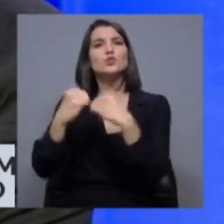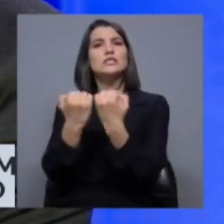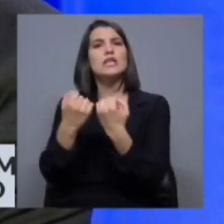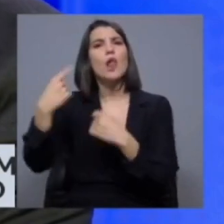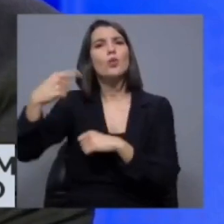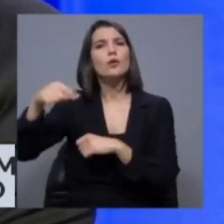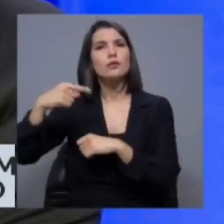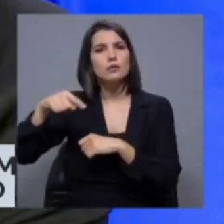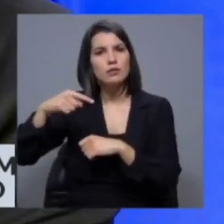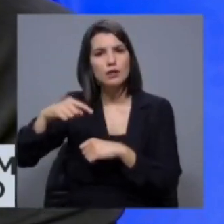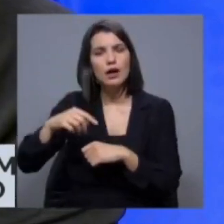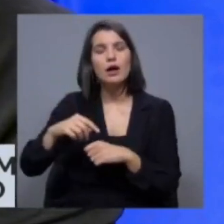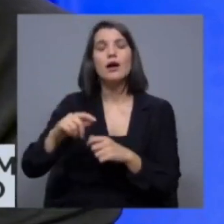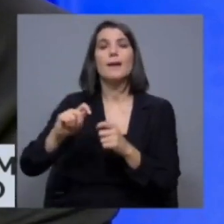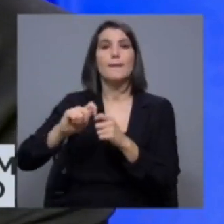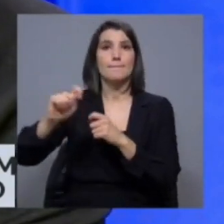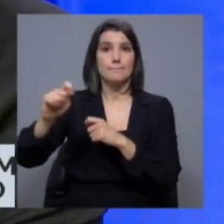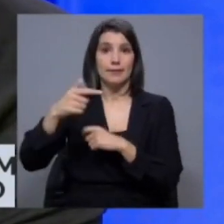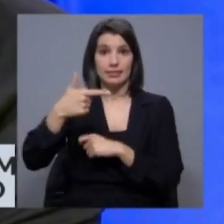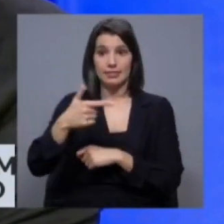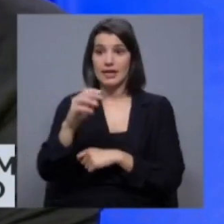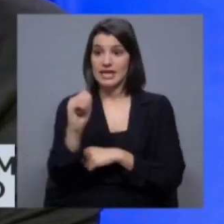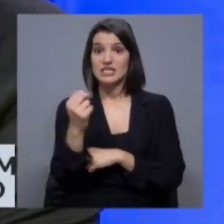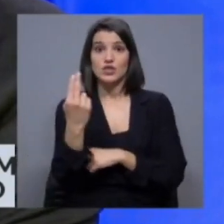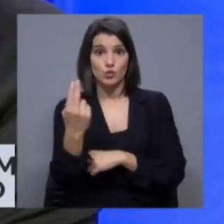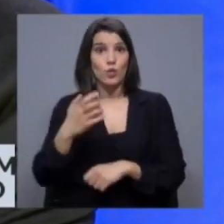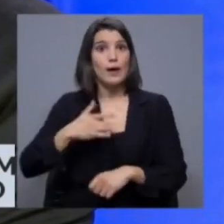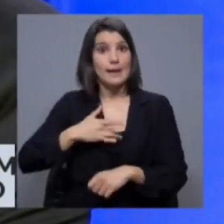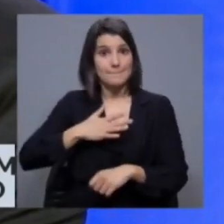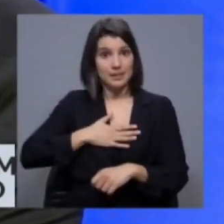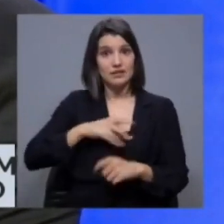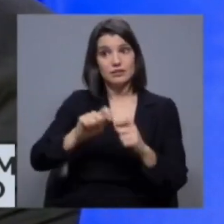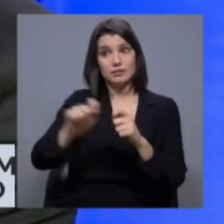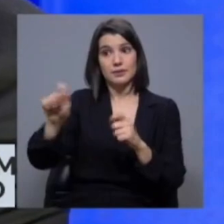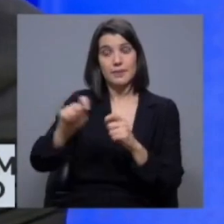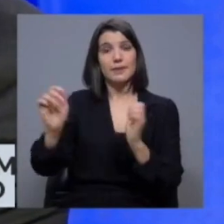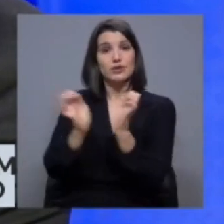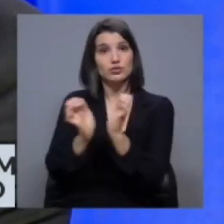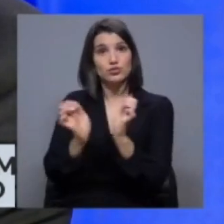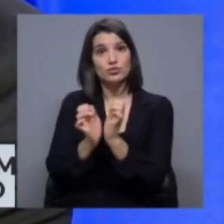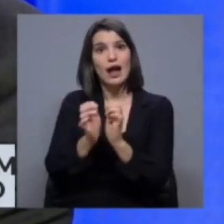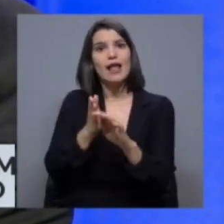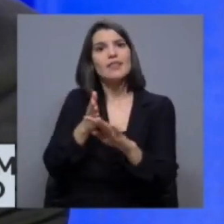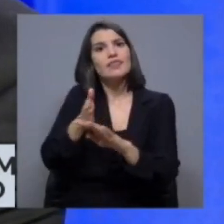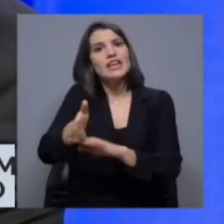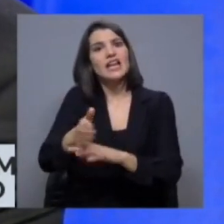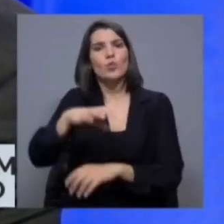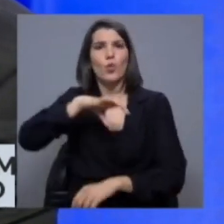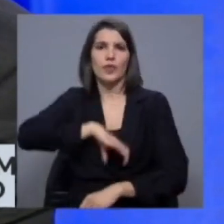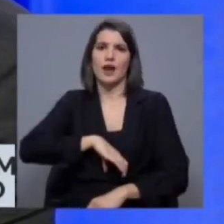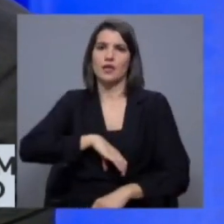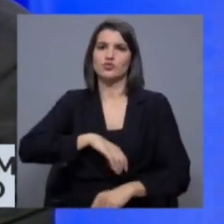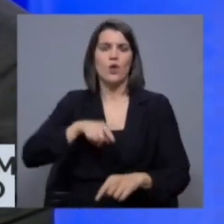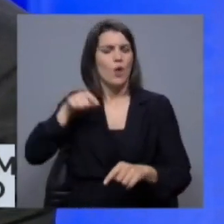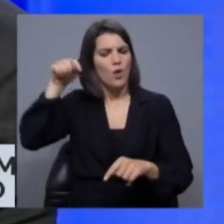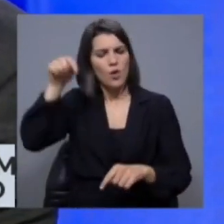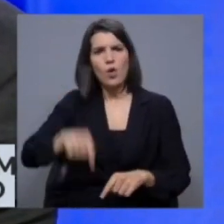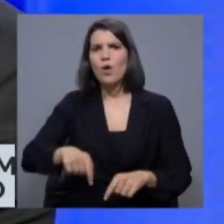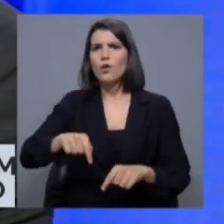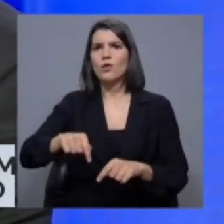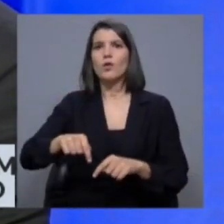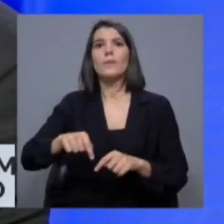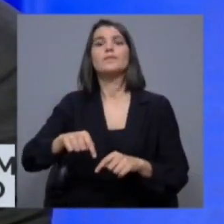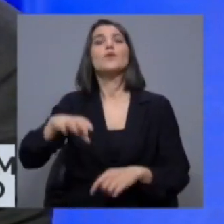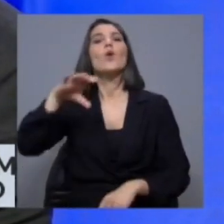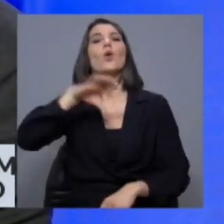única a parte contribuição para a classe social de hoje vem das empresas preço fumo é atribuída diretamente ao salários LOL o aumento